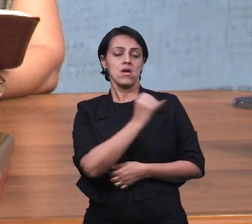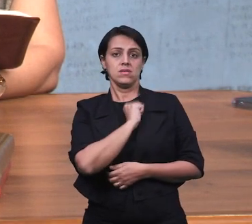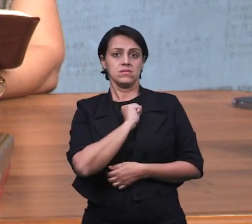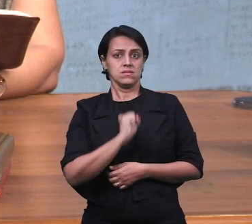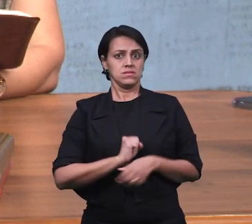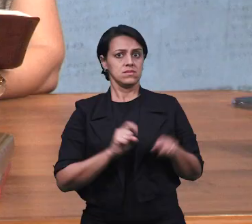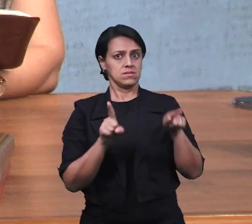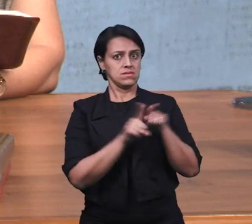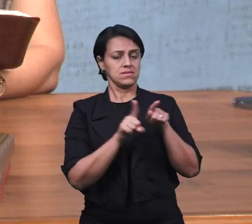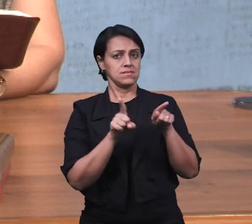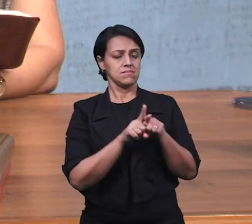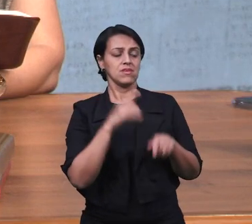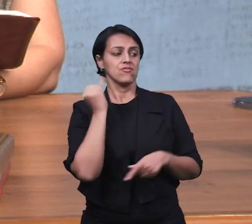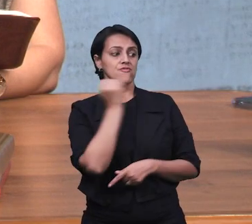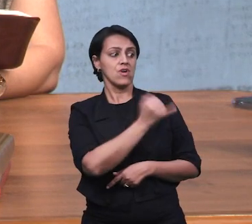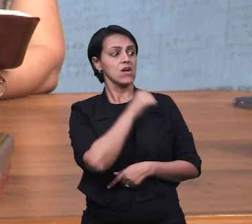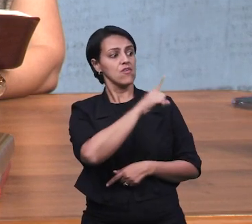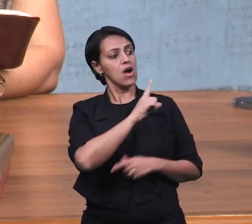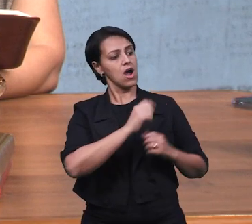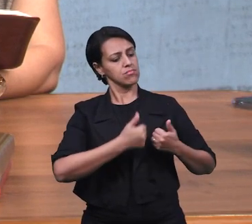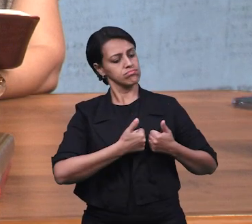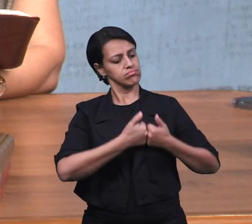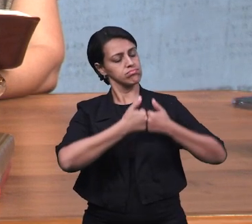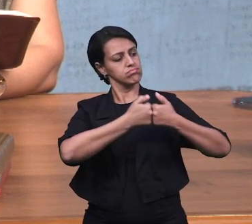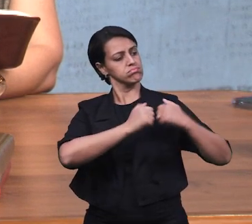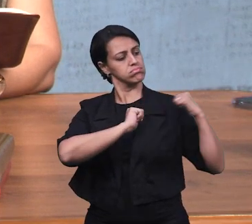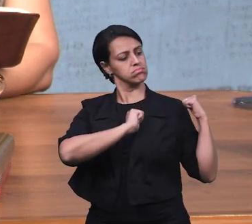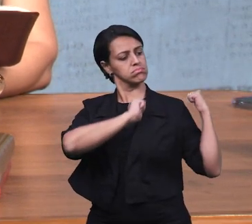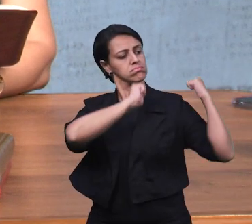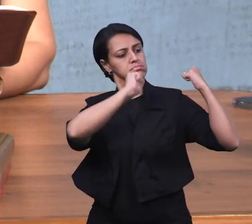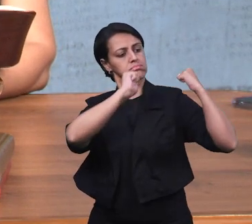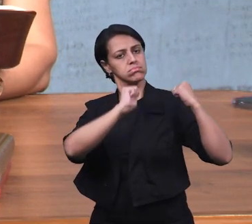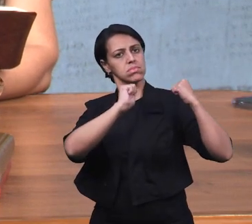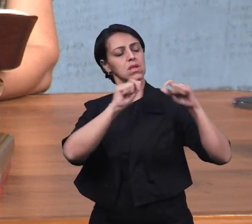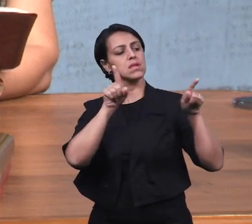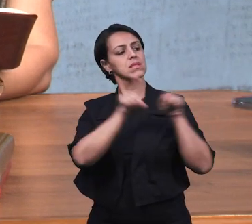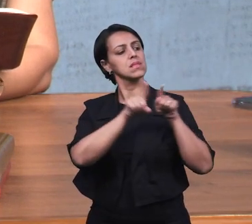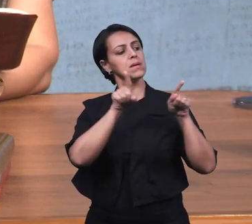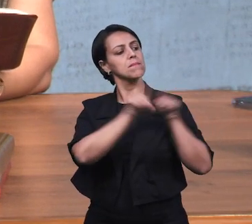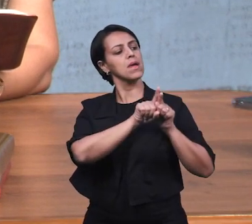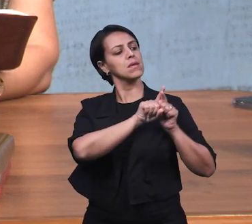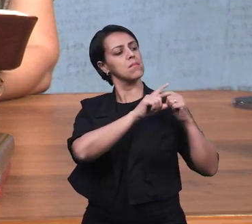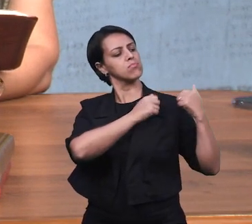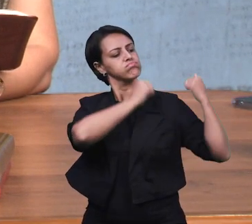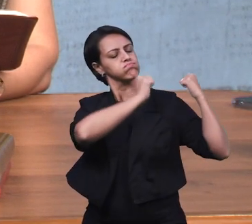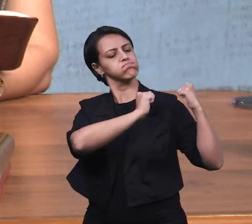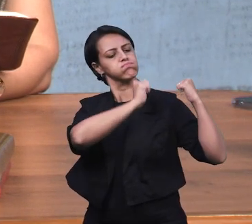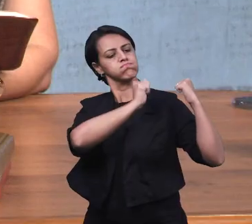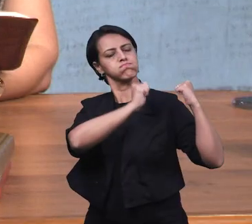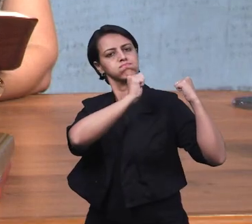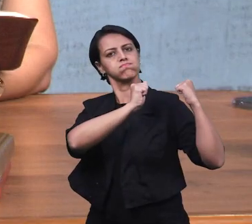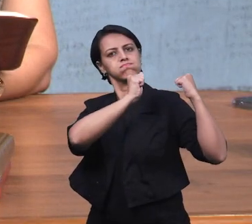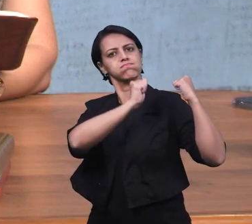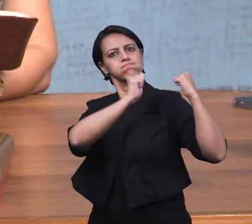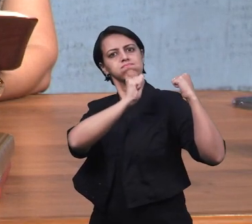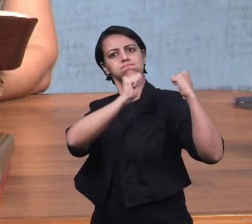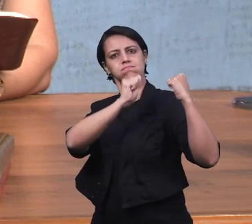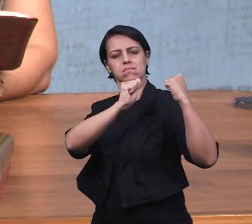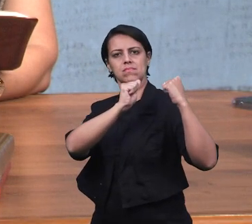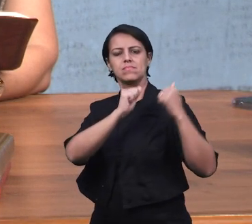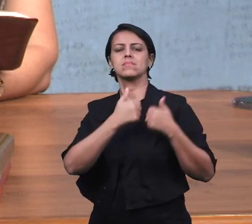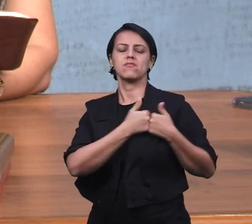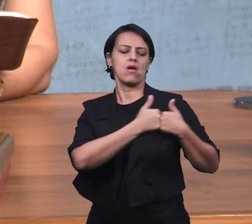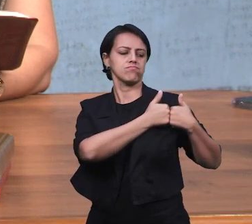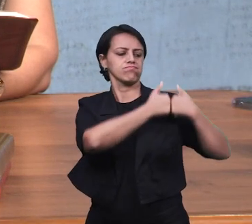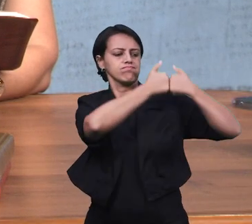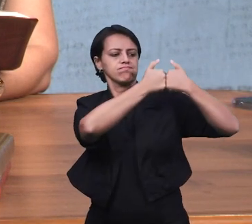dizendo: levantai a arca do concerto e passai adiante deste povo. Levantaram, pois, a arca do